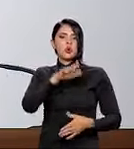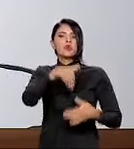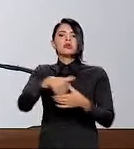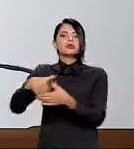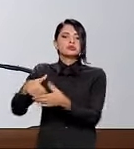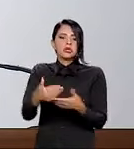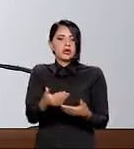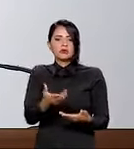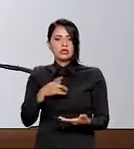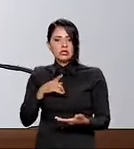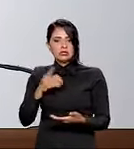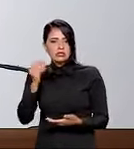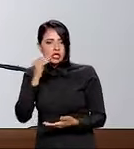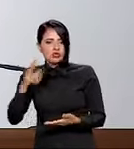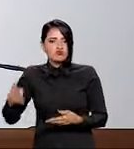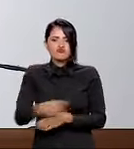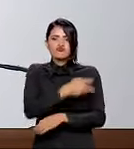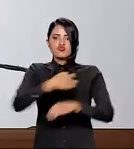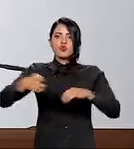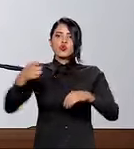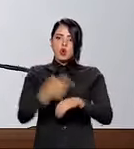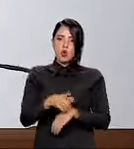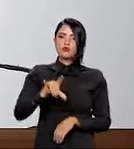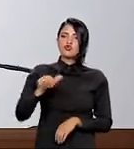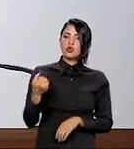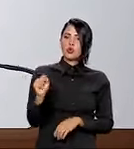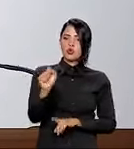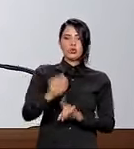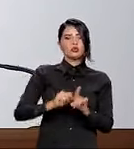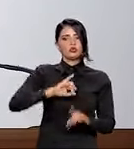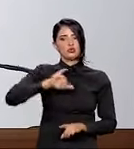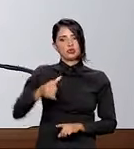que tentou dar um golpe dia 8 de janeiro.